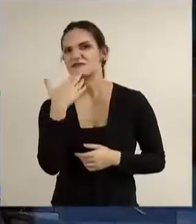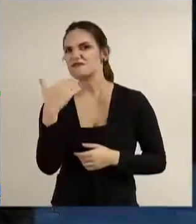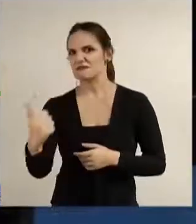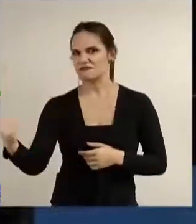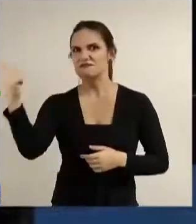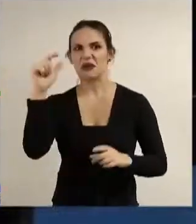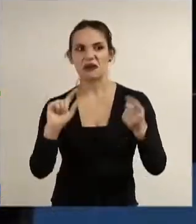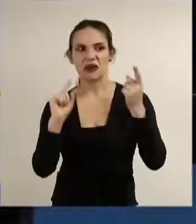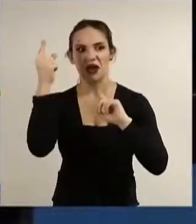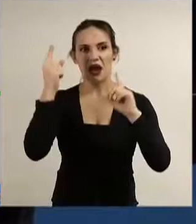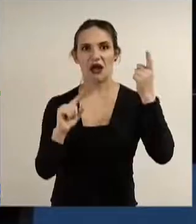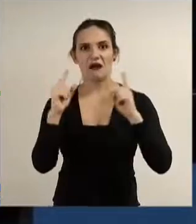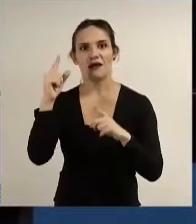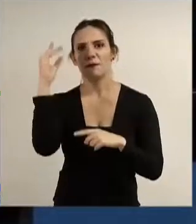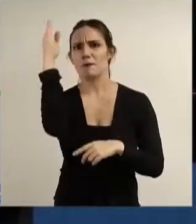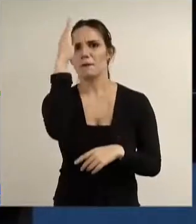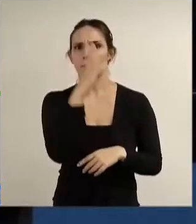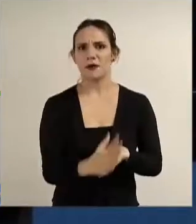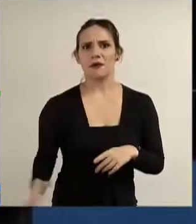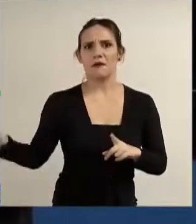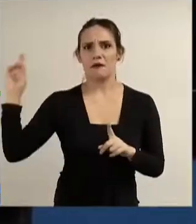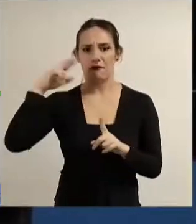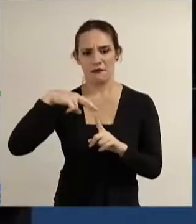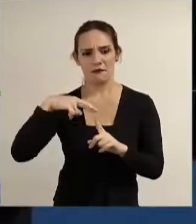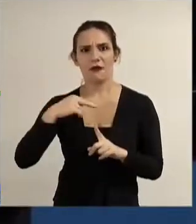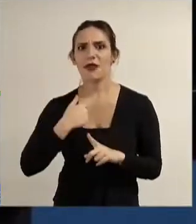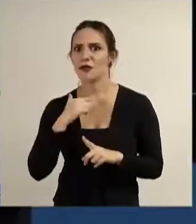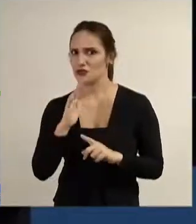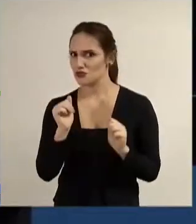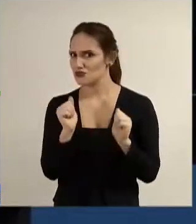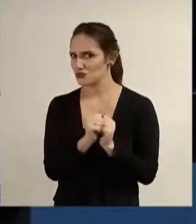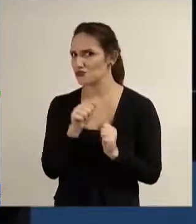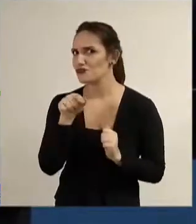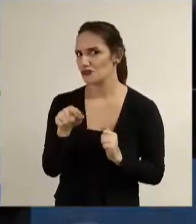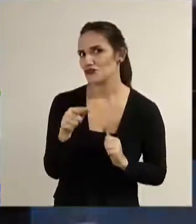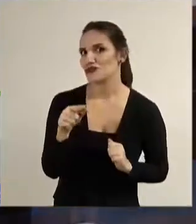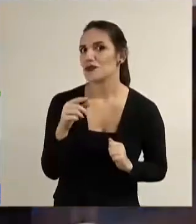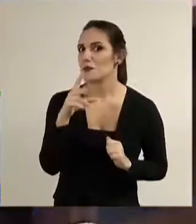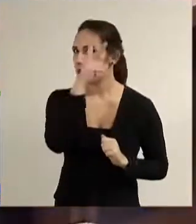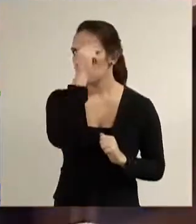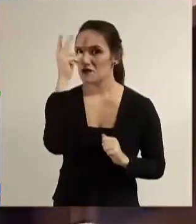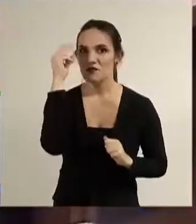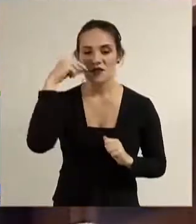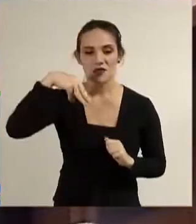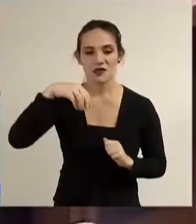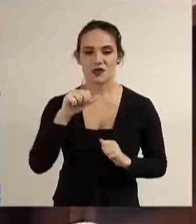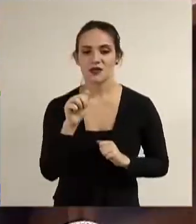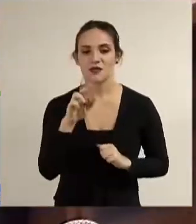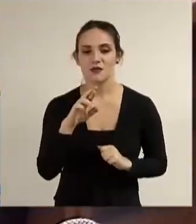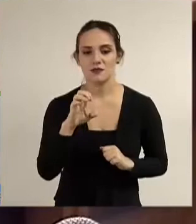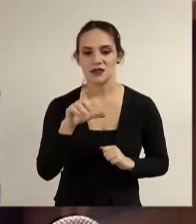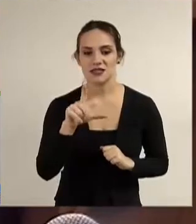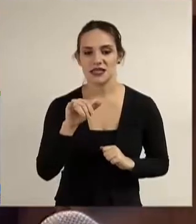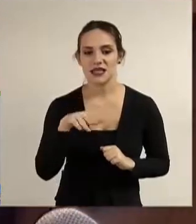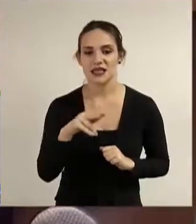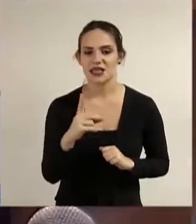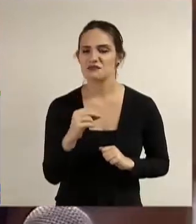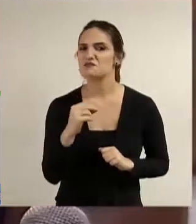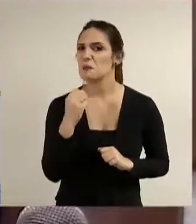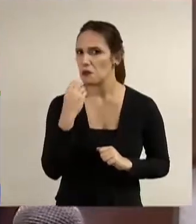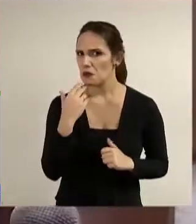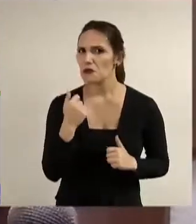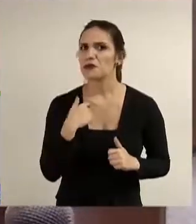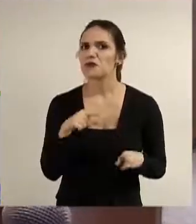carnaval do Brasil. E já estive lá com Vossa Excelência, fui muito bem recebido pelo prefeito Marcelo Iones. Estendo a